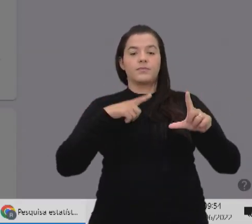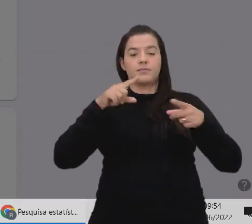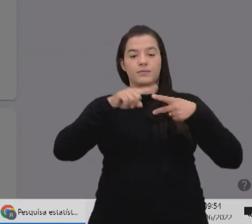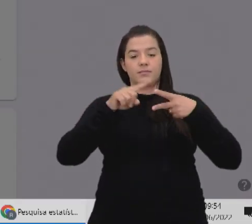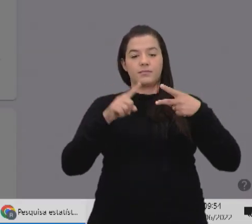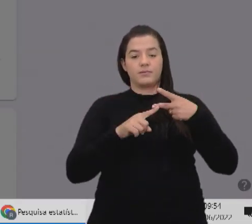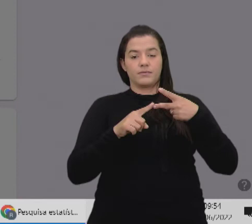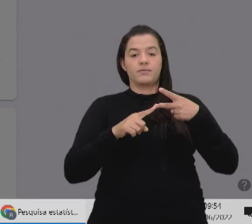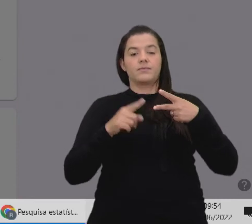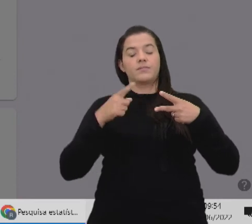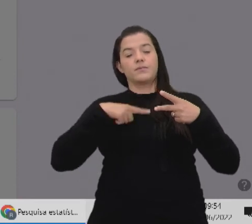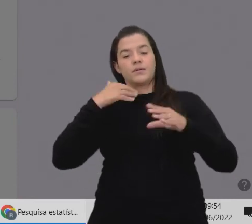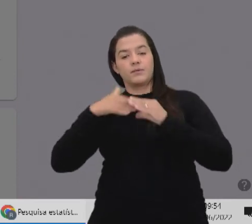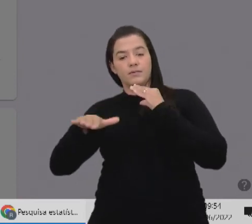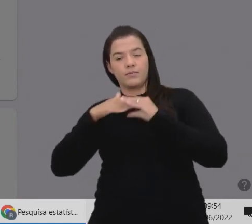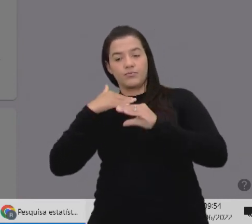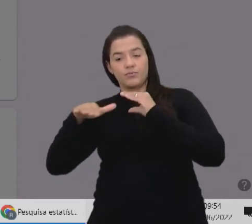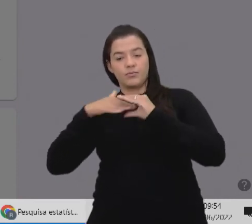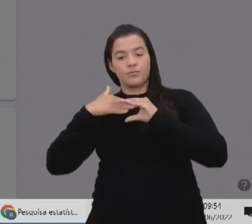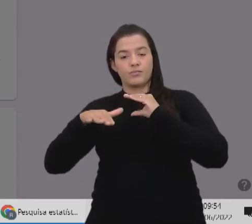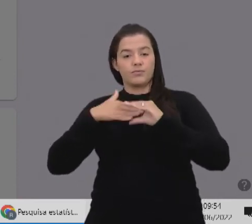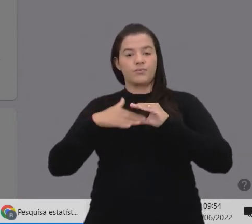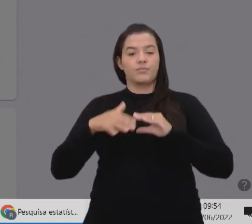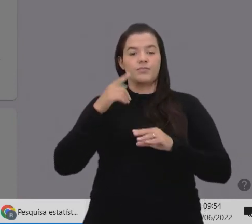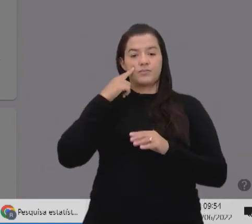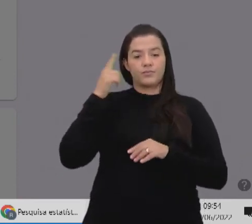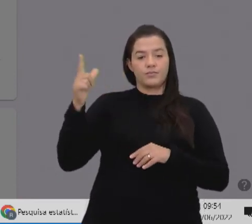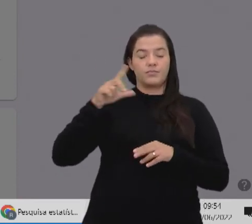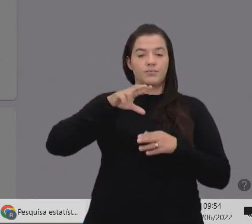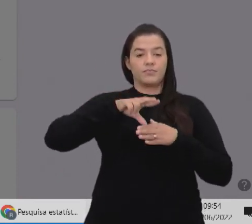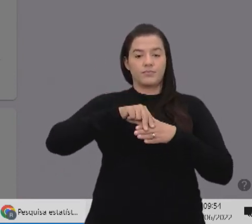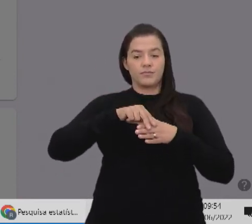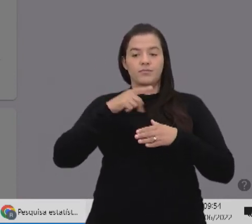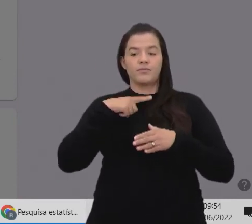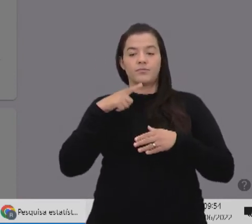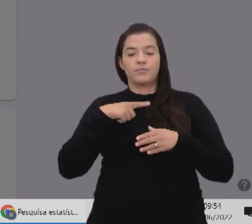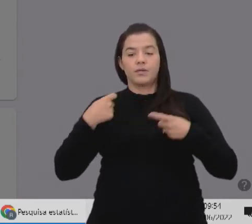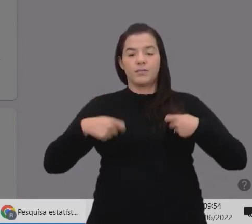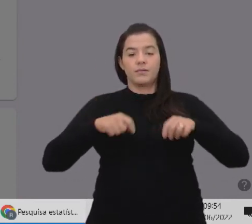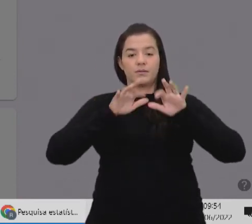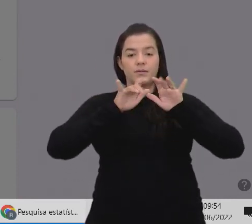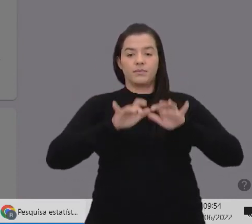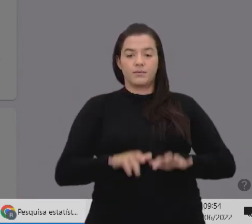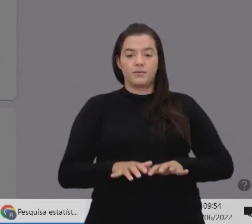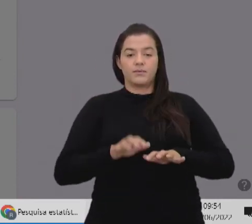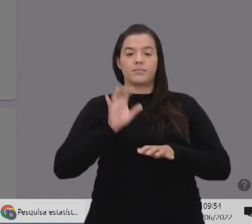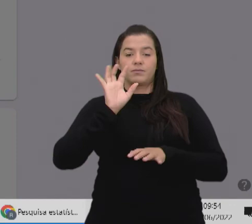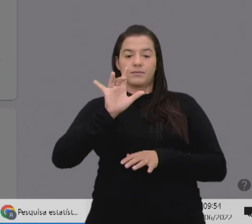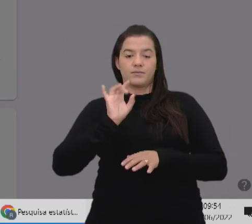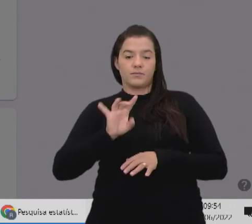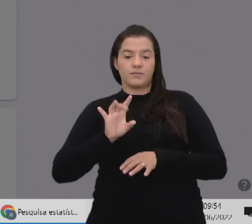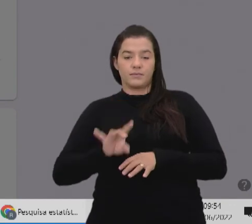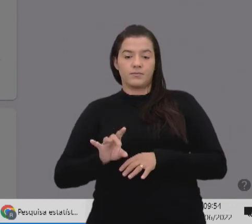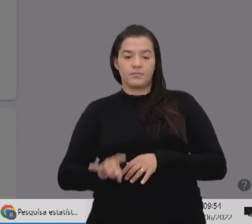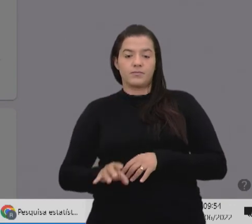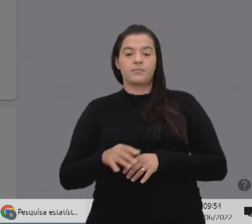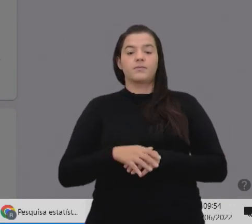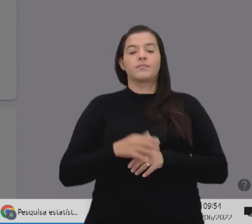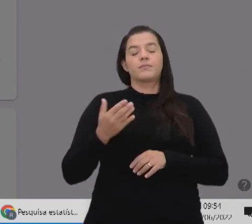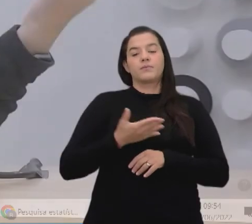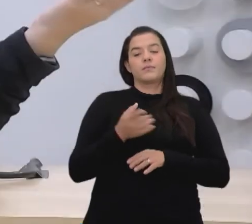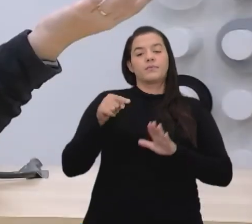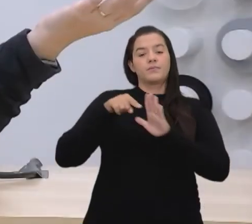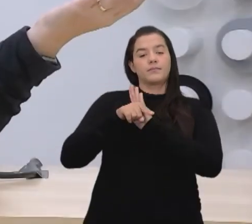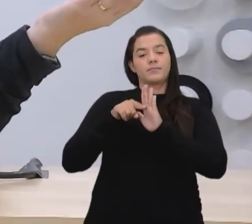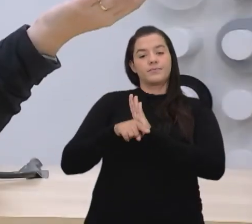opções que são bem legais. Enviar por e-mail, que é esse onde tem um envelopinho. Sim. Só que aqui eu vou ter que digitar e-mail por e-mail das pessoas. Ok. Então, no meu caso, que eu fiz uma pesquisa